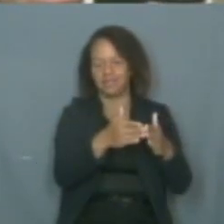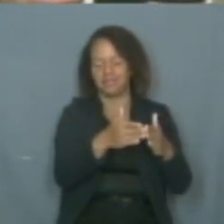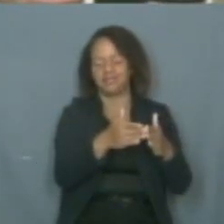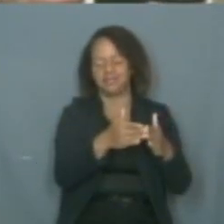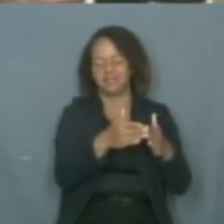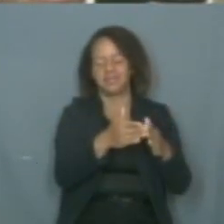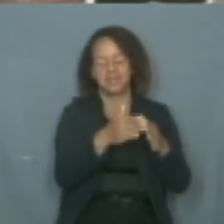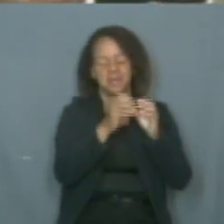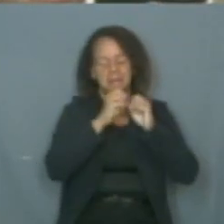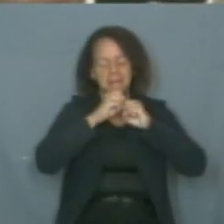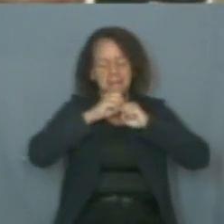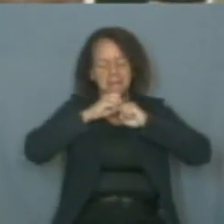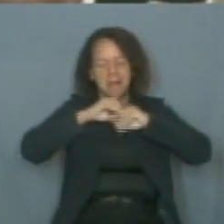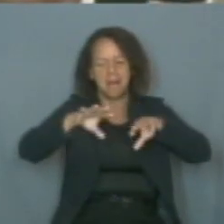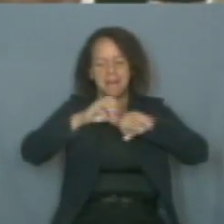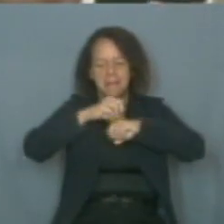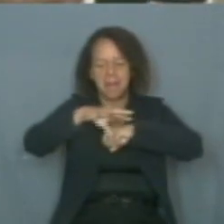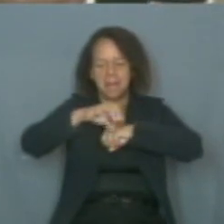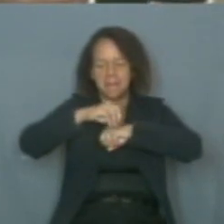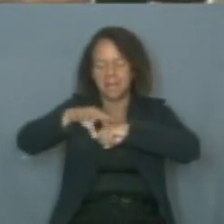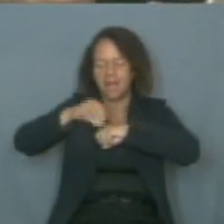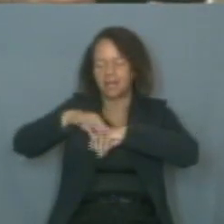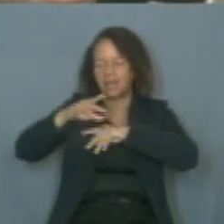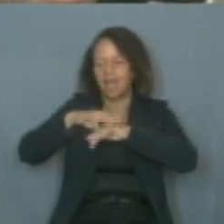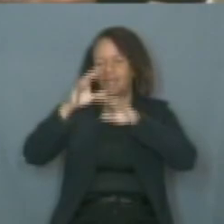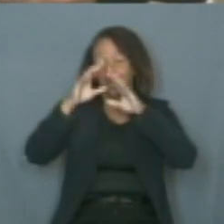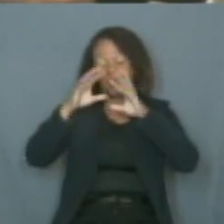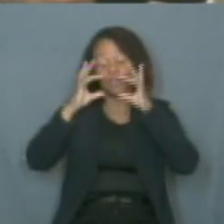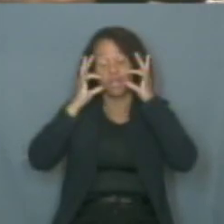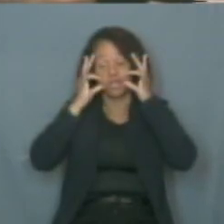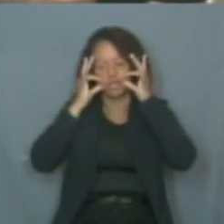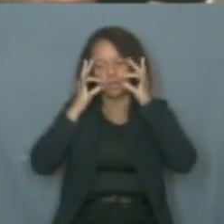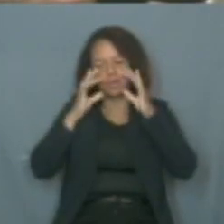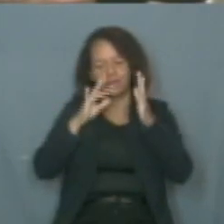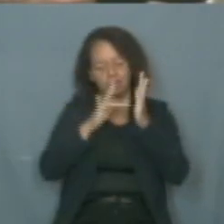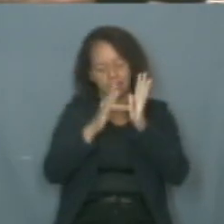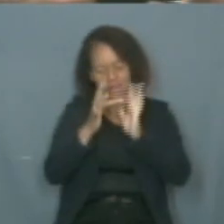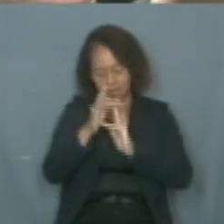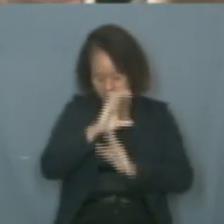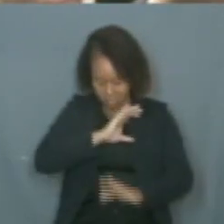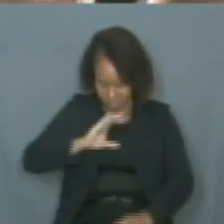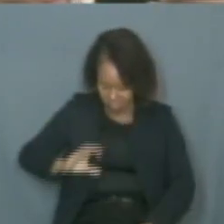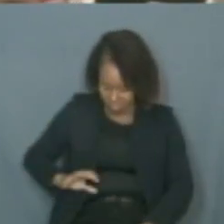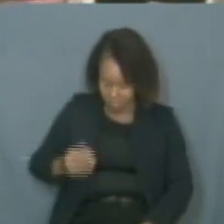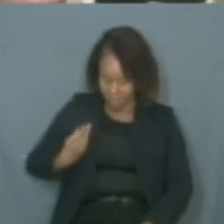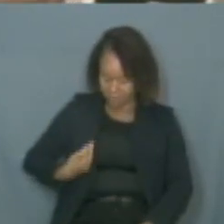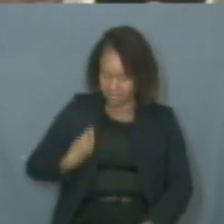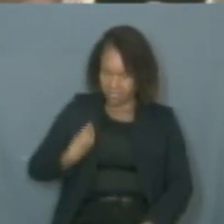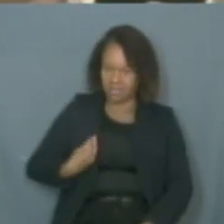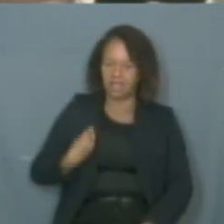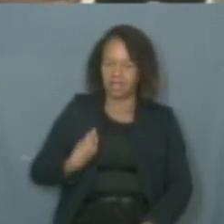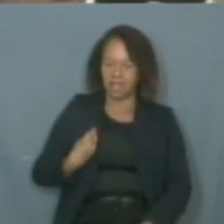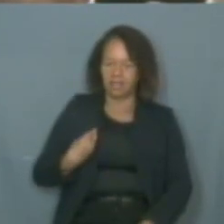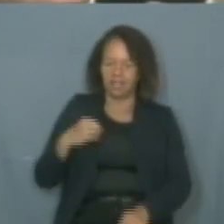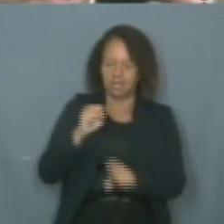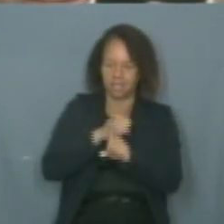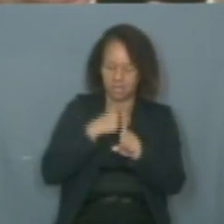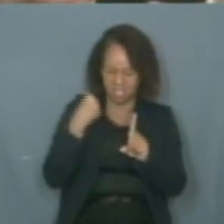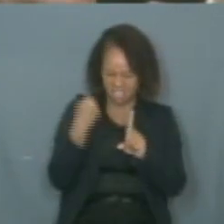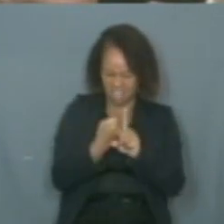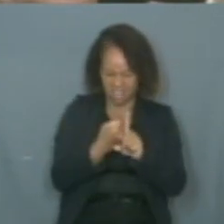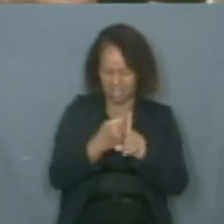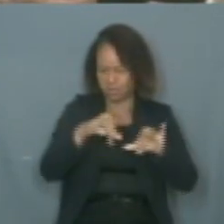que compartilham e que levam testemunho de Cristo Jesus nessa vida e diante dessa sociedade